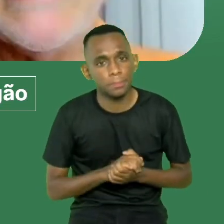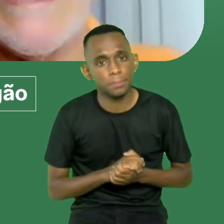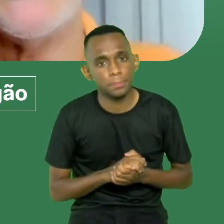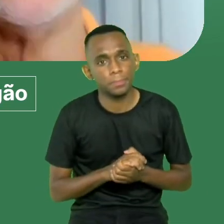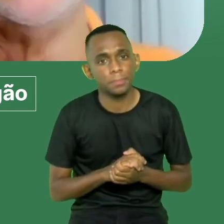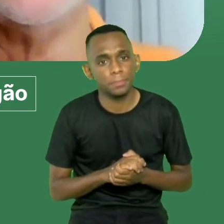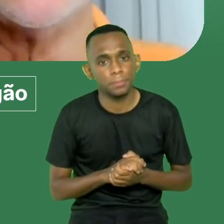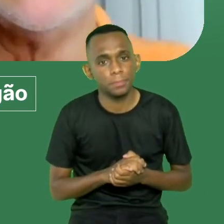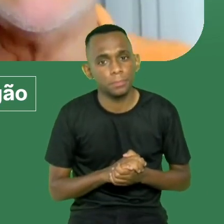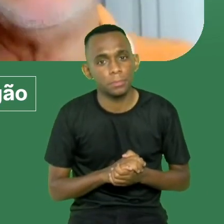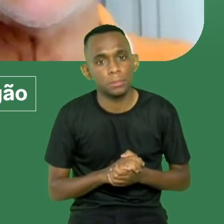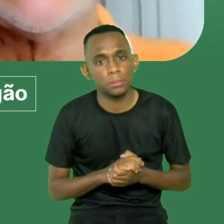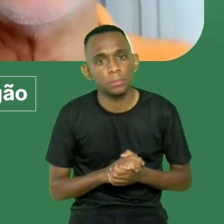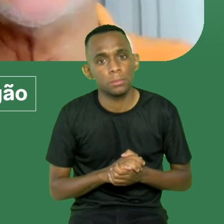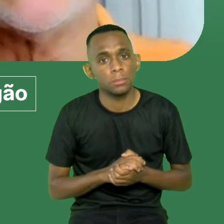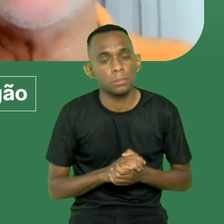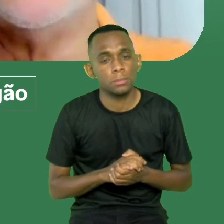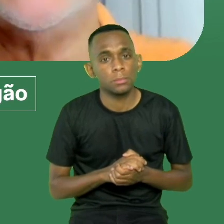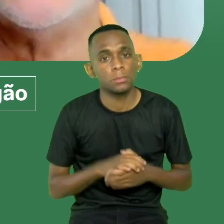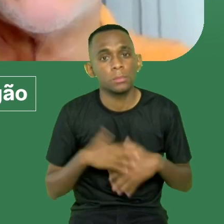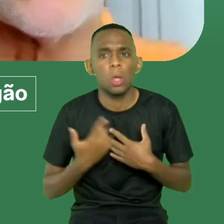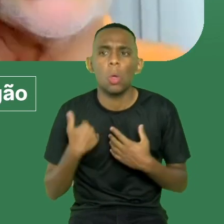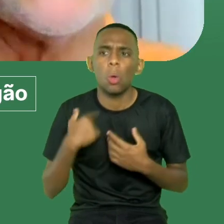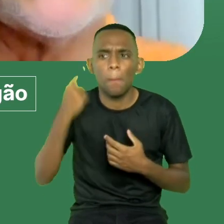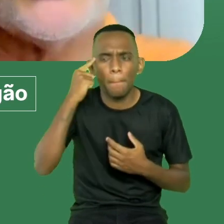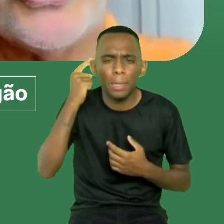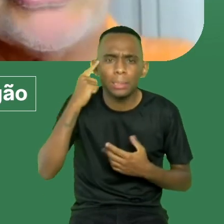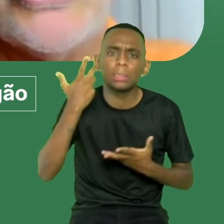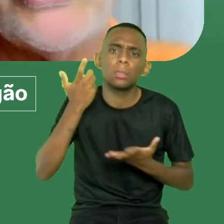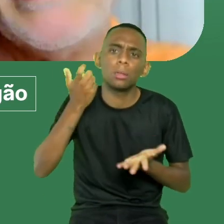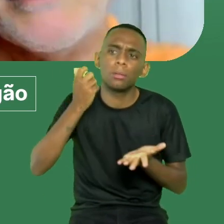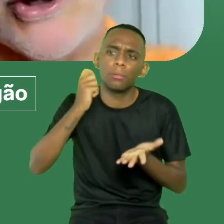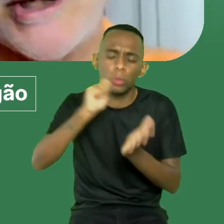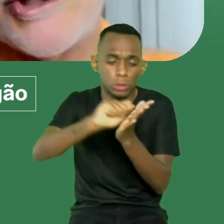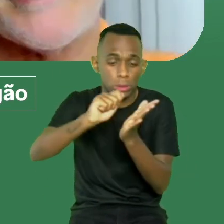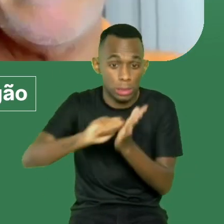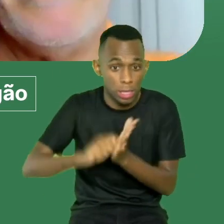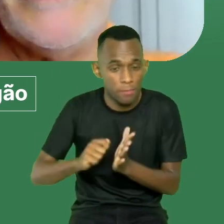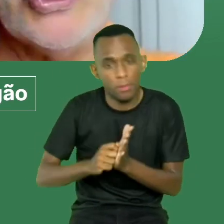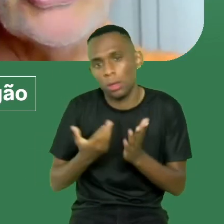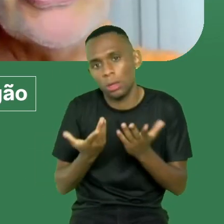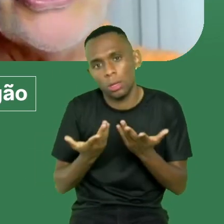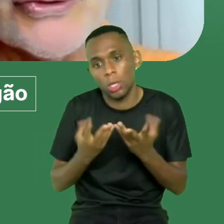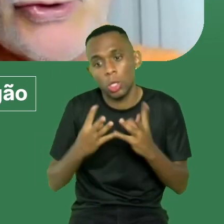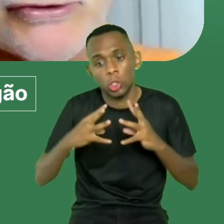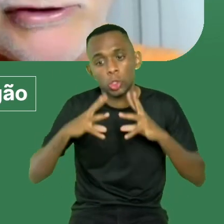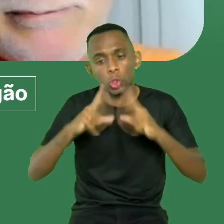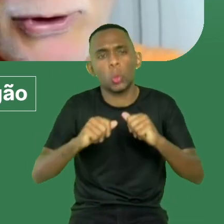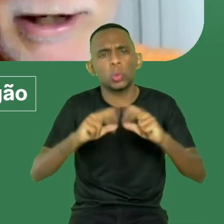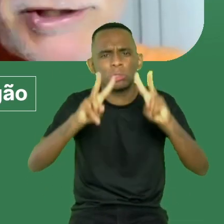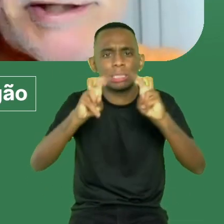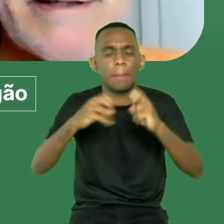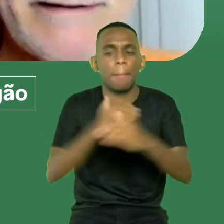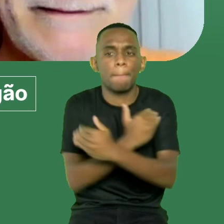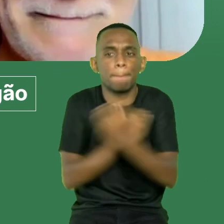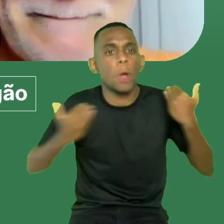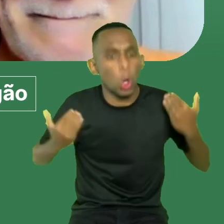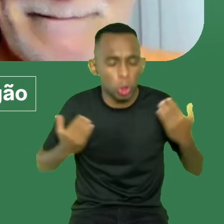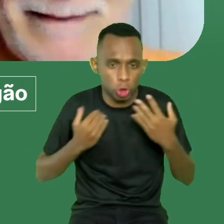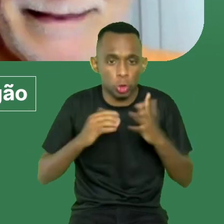uma unidade no livro. Aí eu pensei, vou escrever um livro de contos todos sobre morte. Todos os contos têm